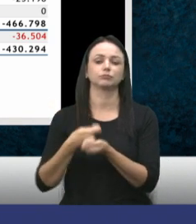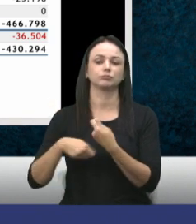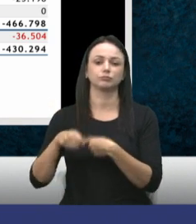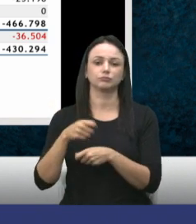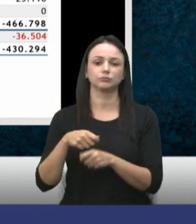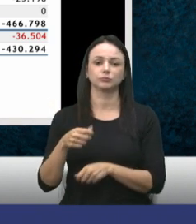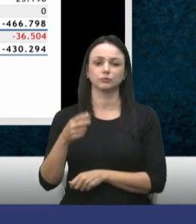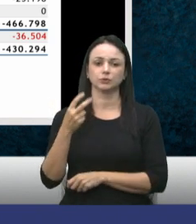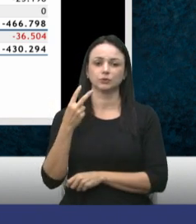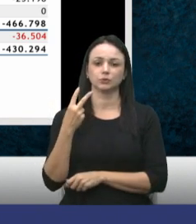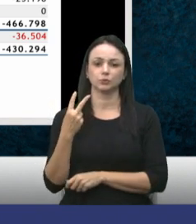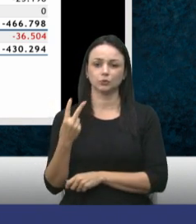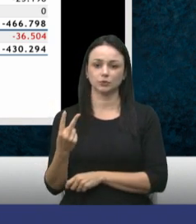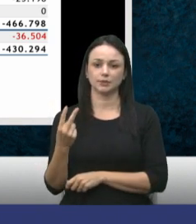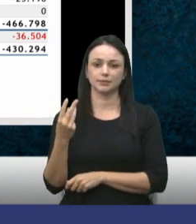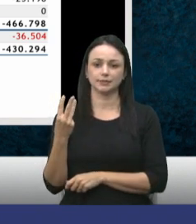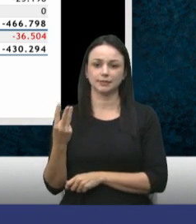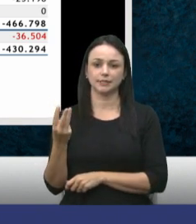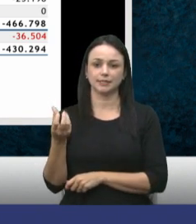de